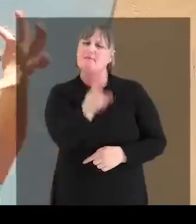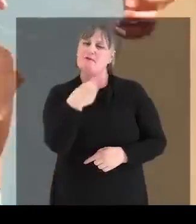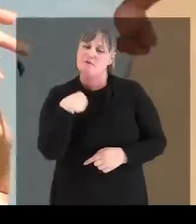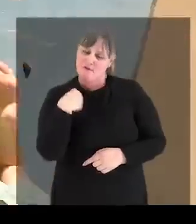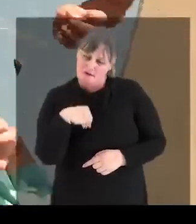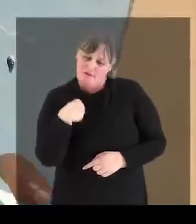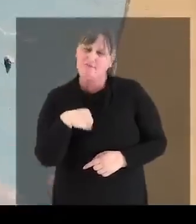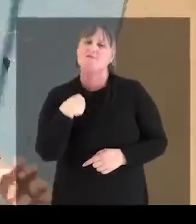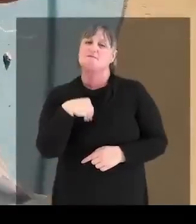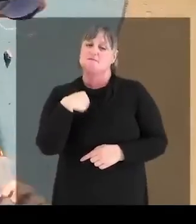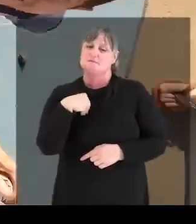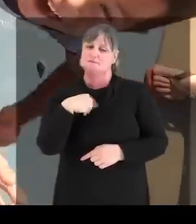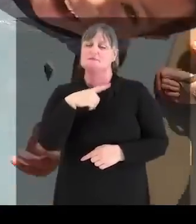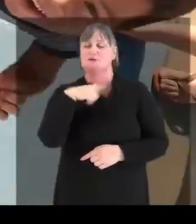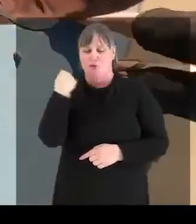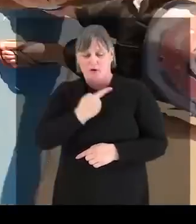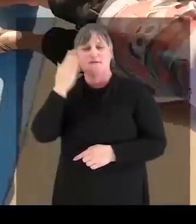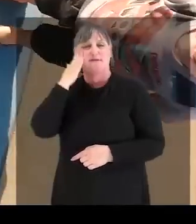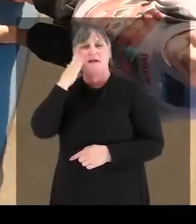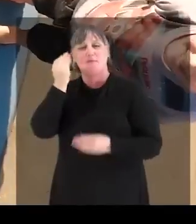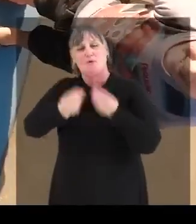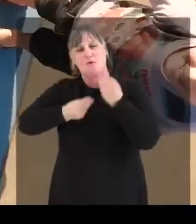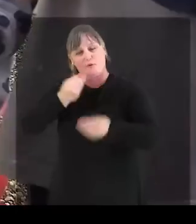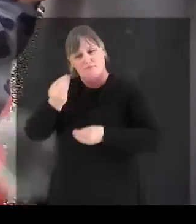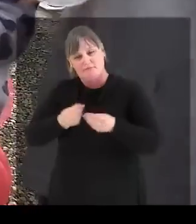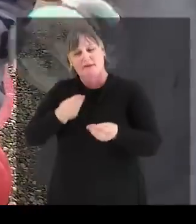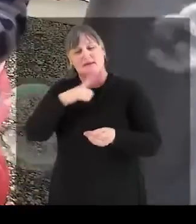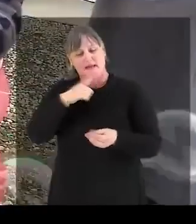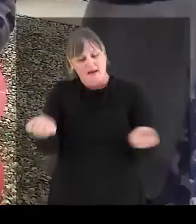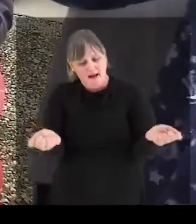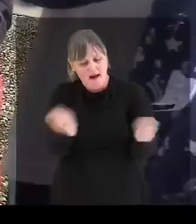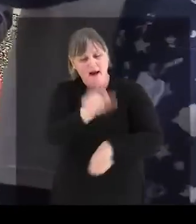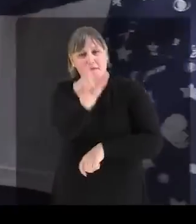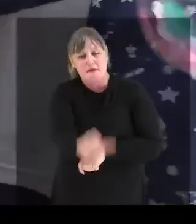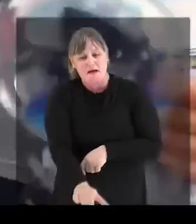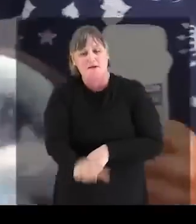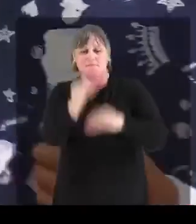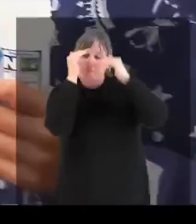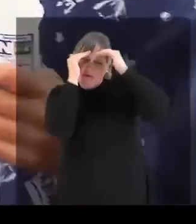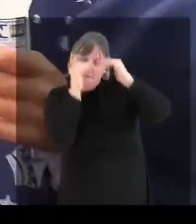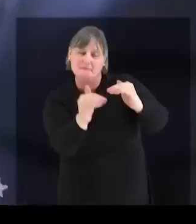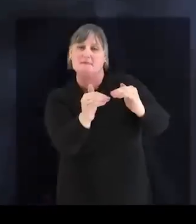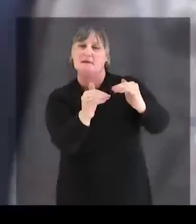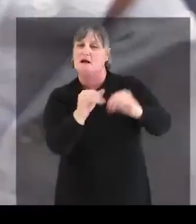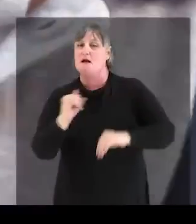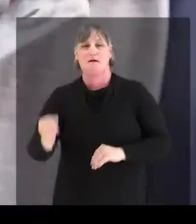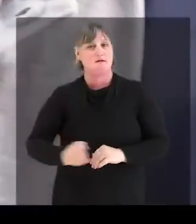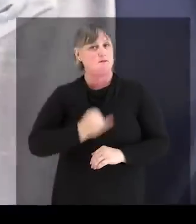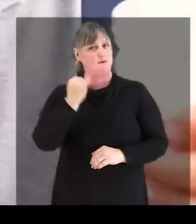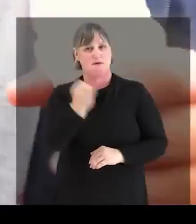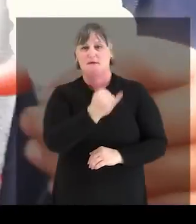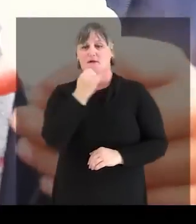muito viva para nós profissionais, né? E esse potencial que ela tem, o respeito a ela é